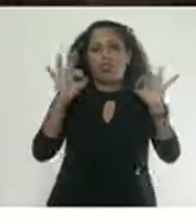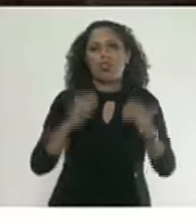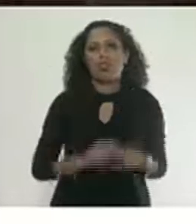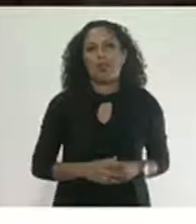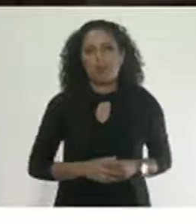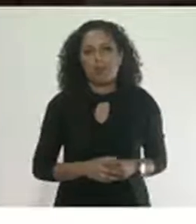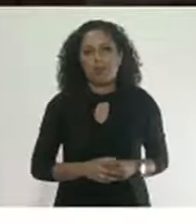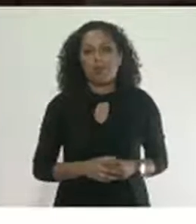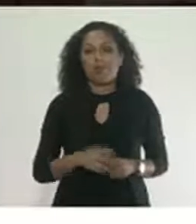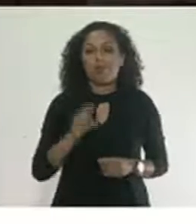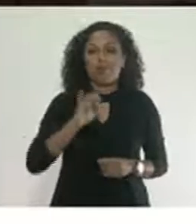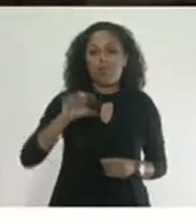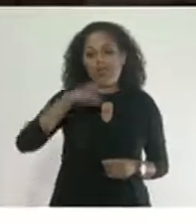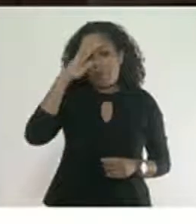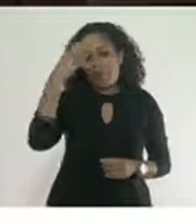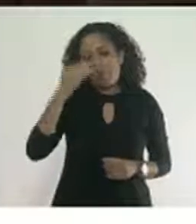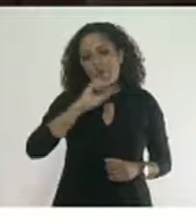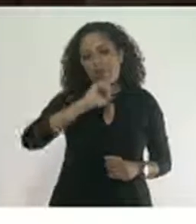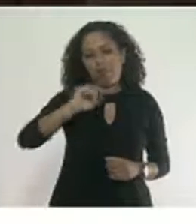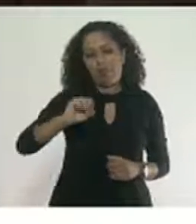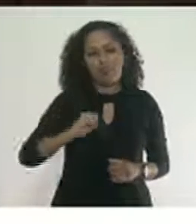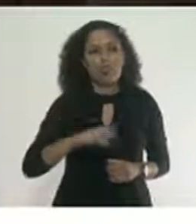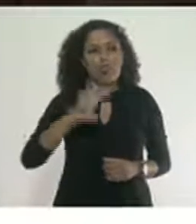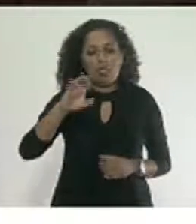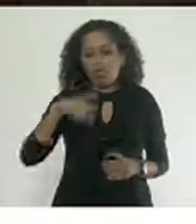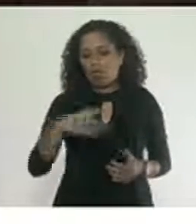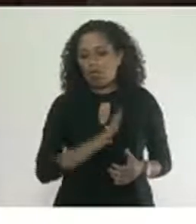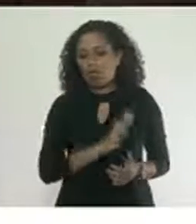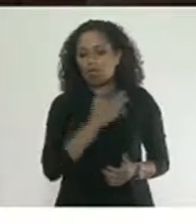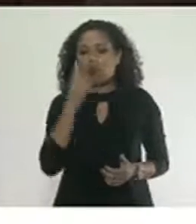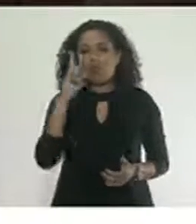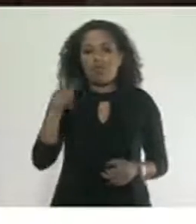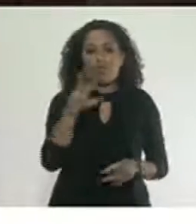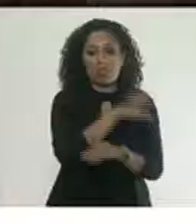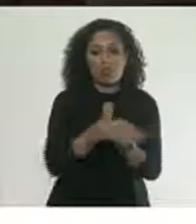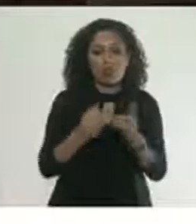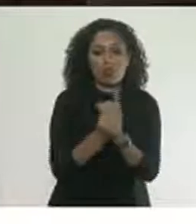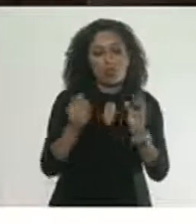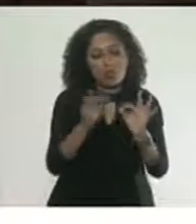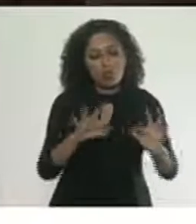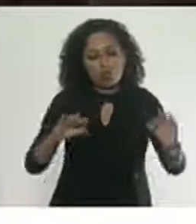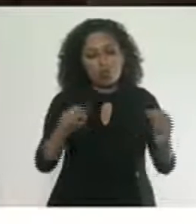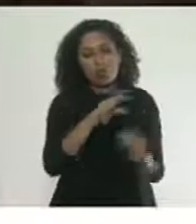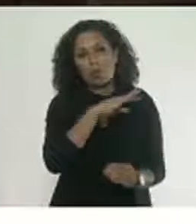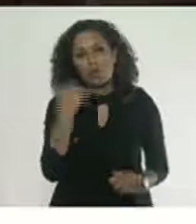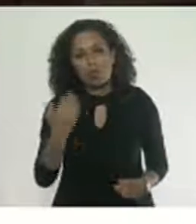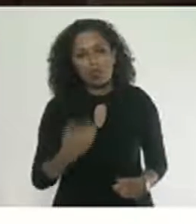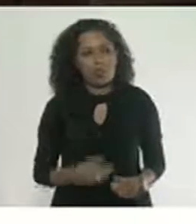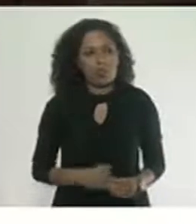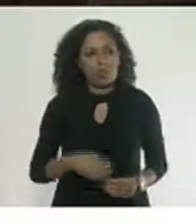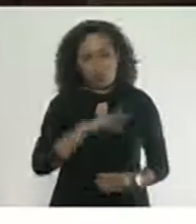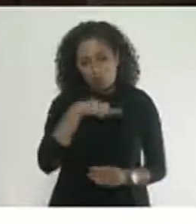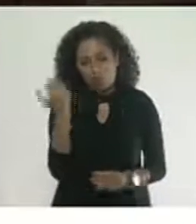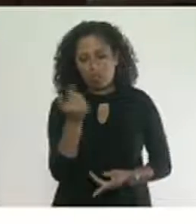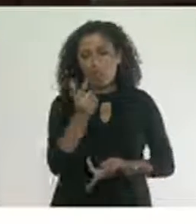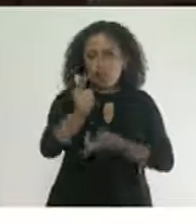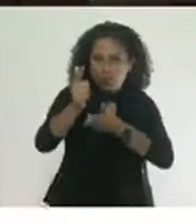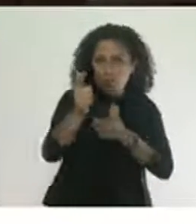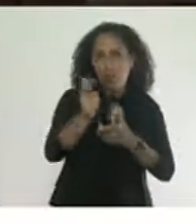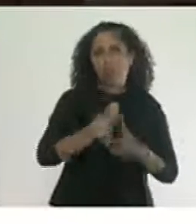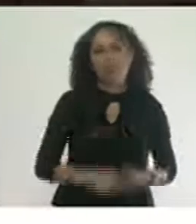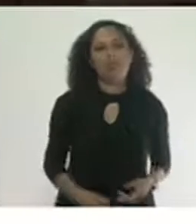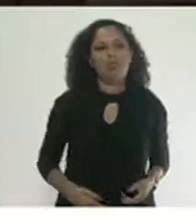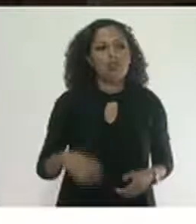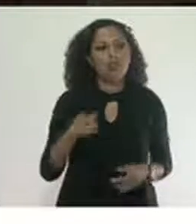preste tamanho de serviço para a nossa população que está morrendo. E essa população está morrendo com arma de fogo. E